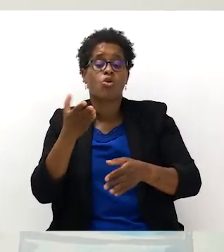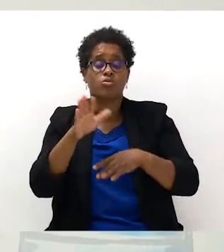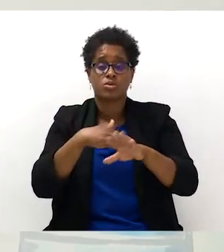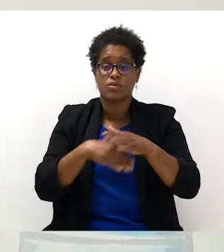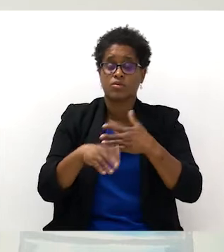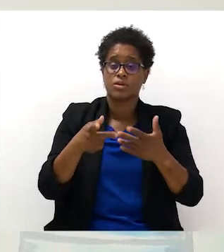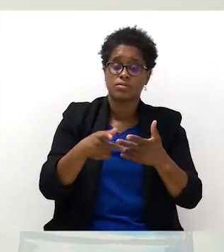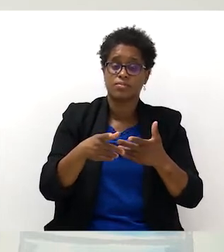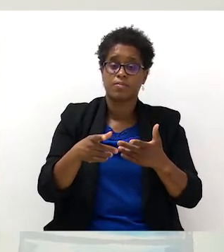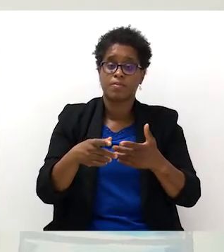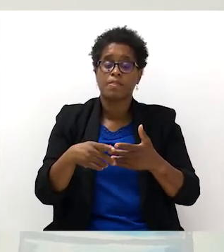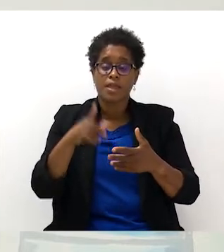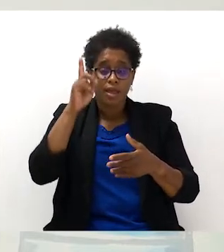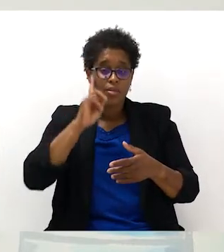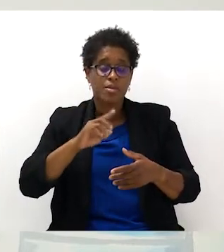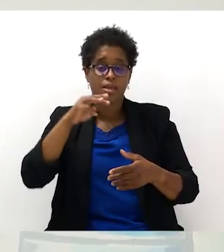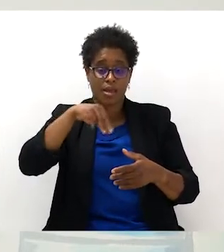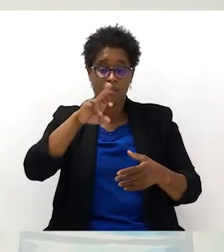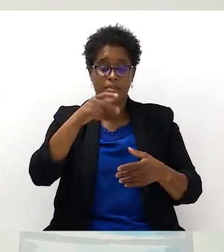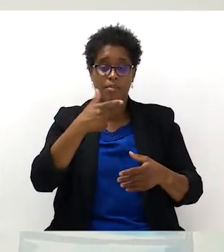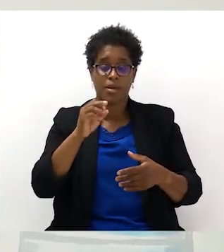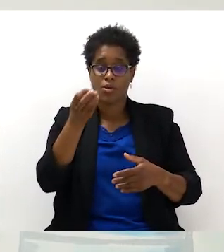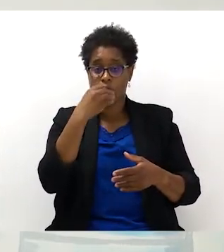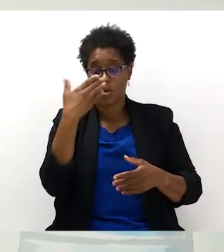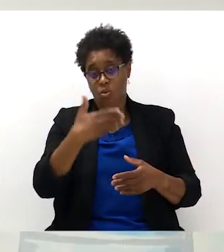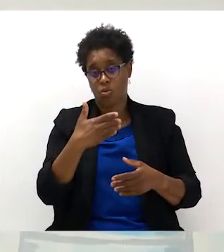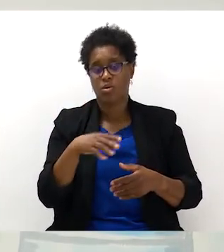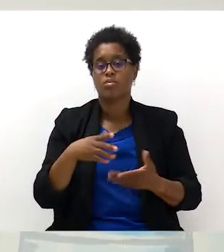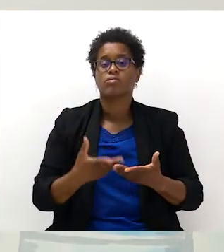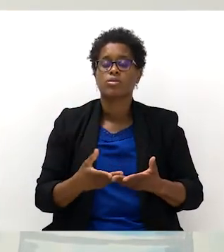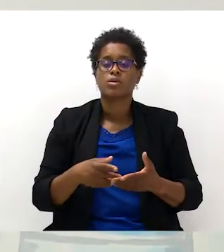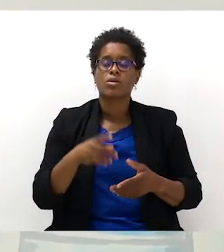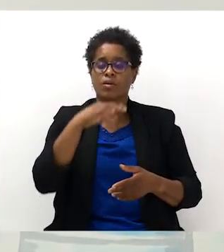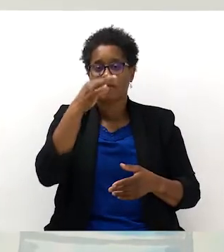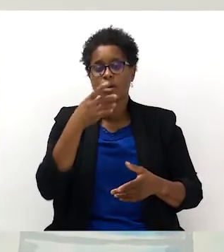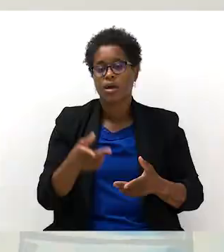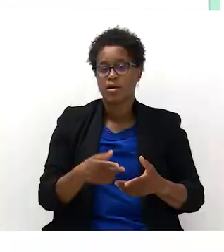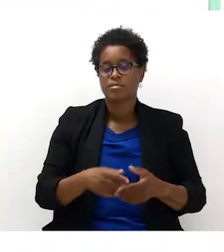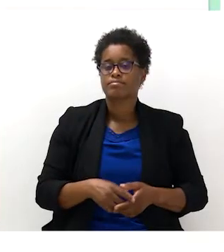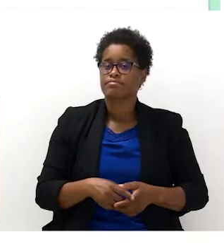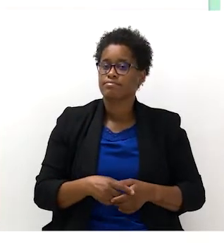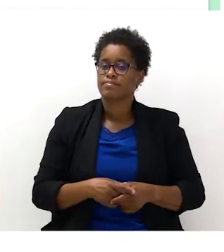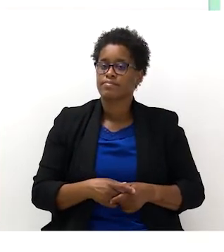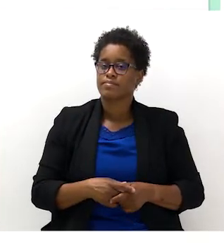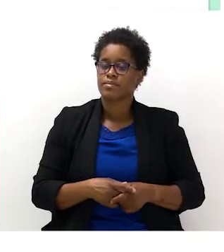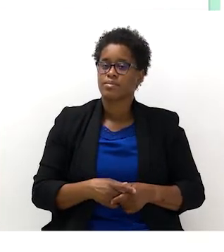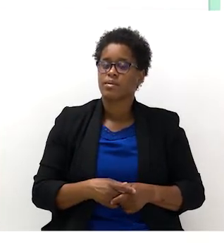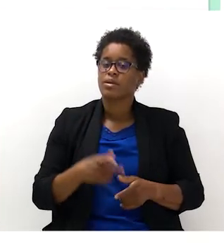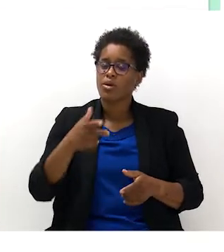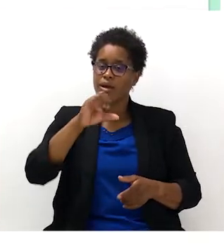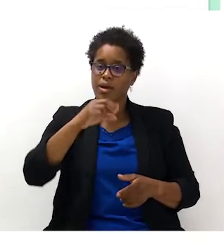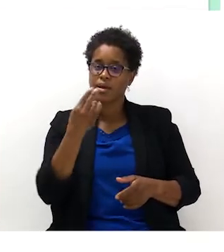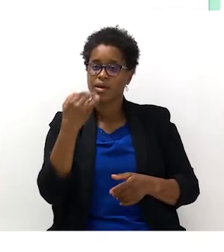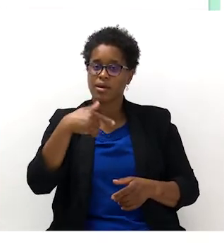Marta comer uma parte? Como é que nós podemos dizer que a Marta comeu quanto? A quinta parte.